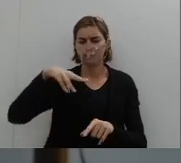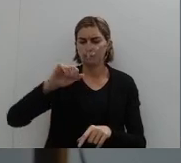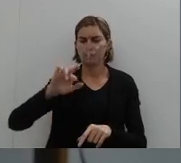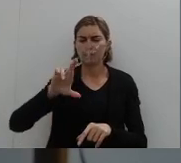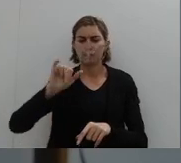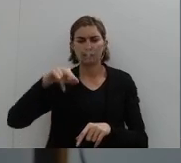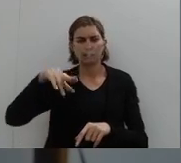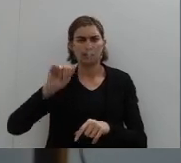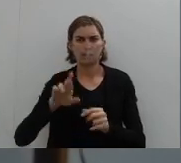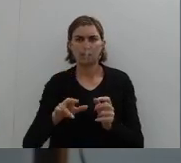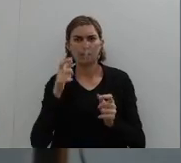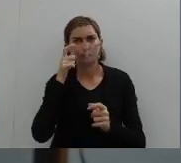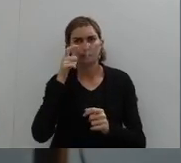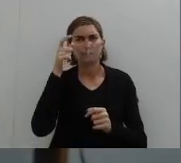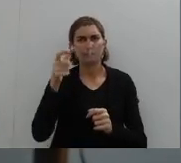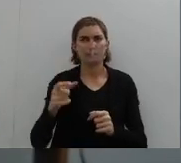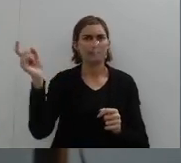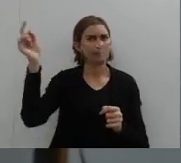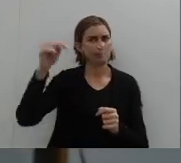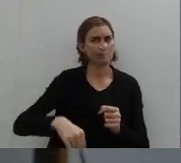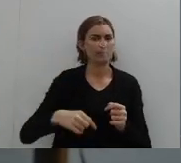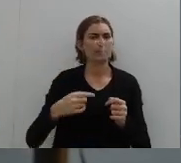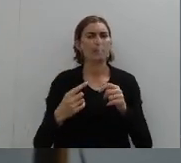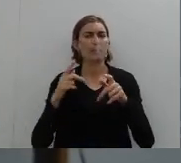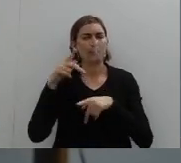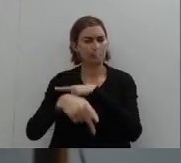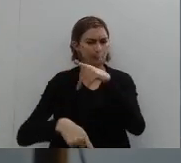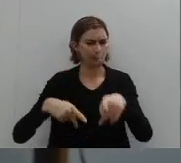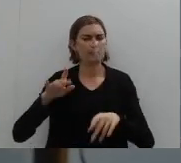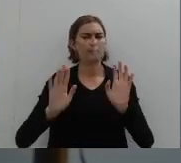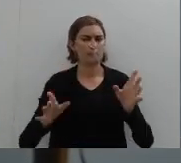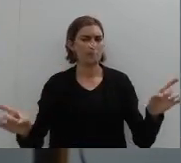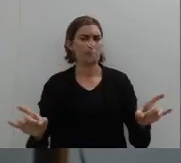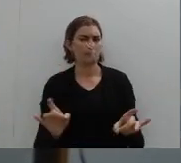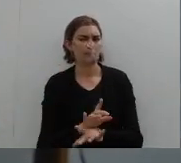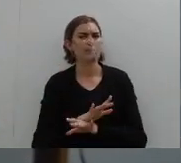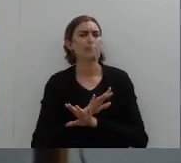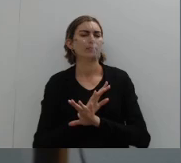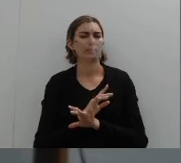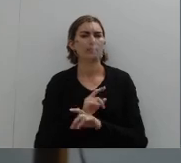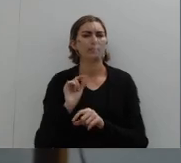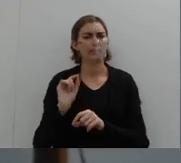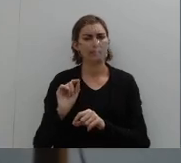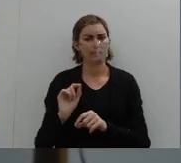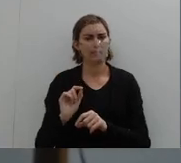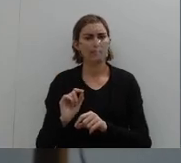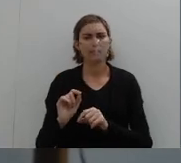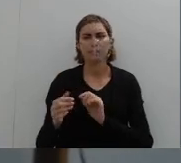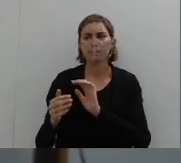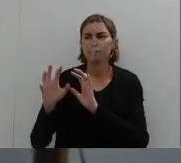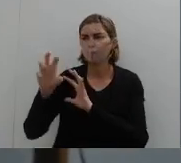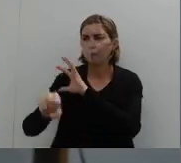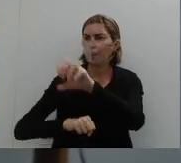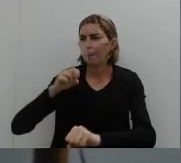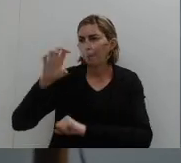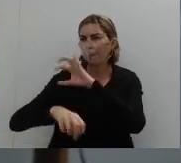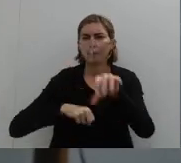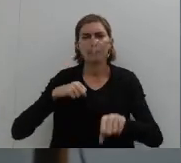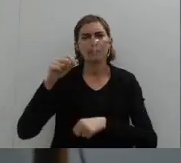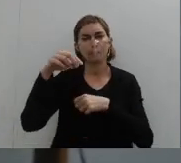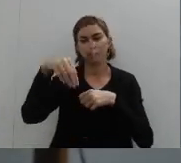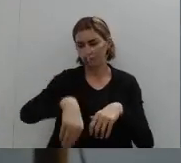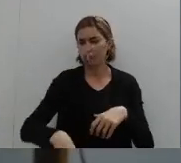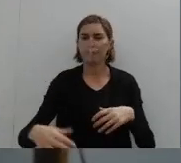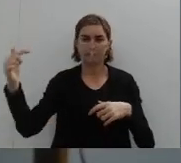que estavam interessados, vinham um povo já preparado para tirar tudo que se encontrasse aqui. Então eles já